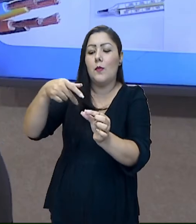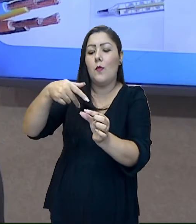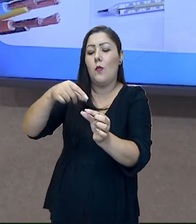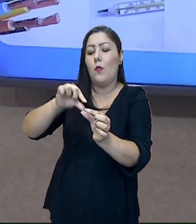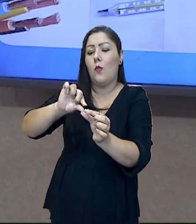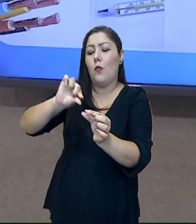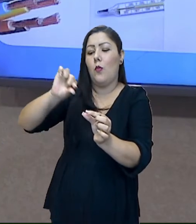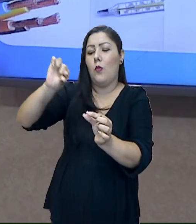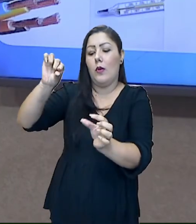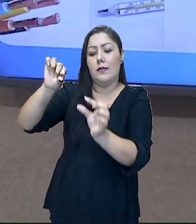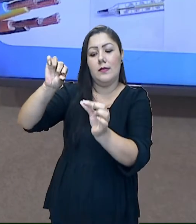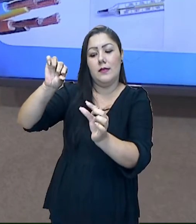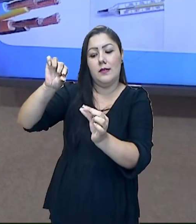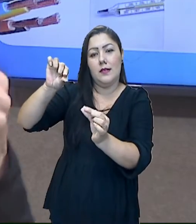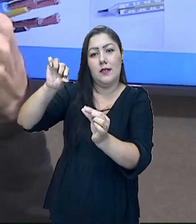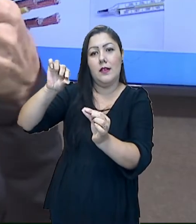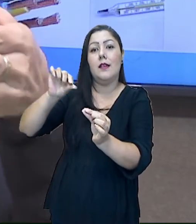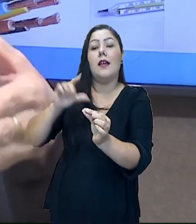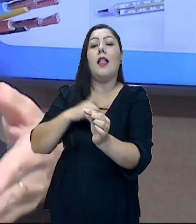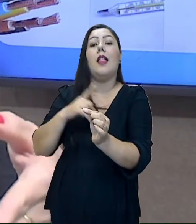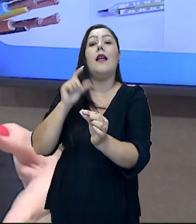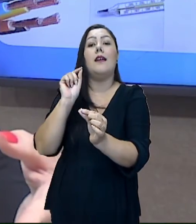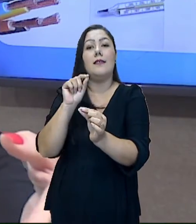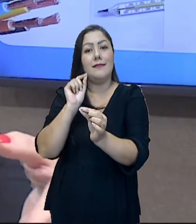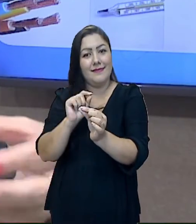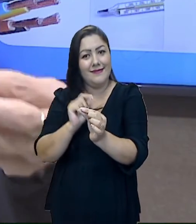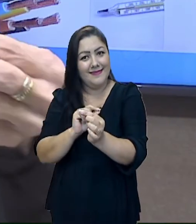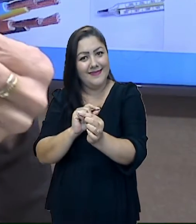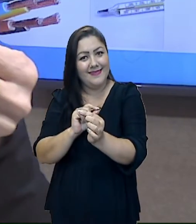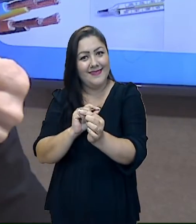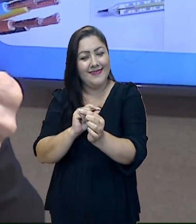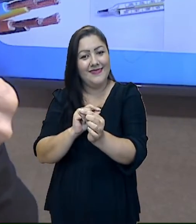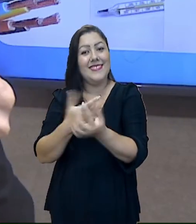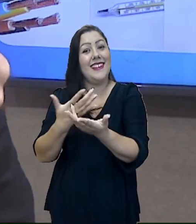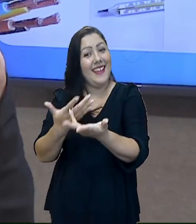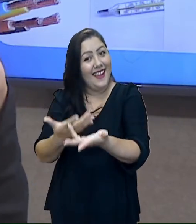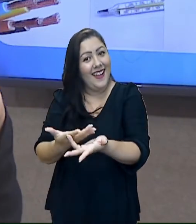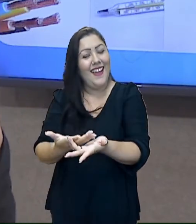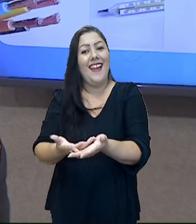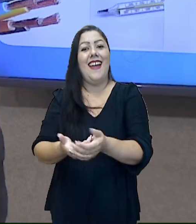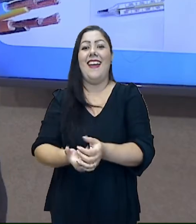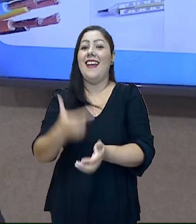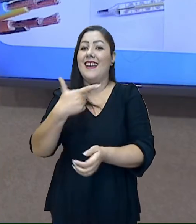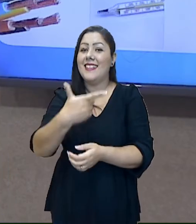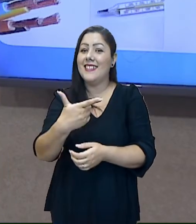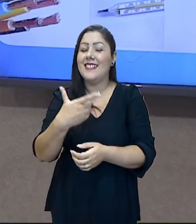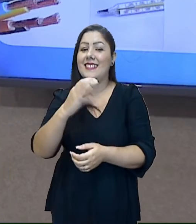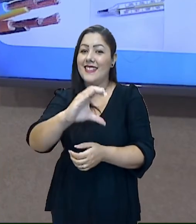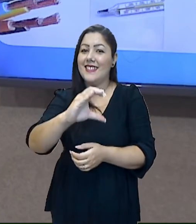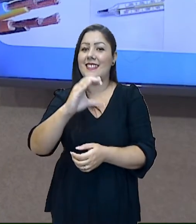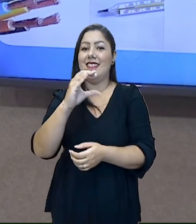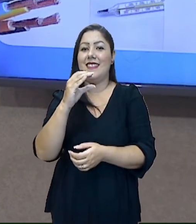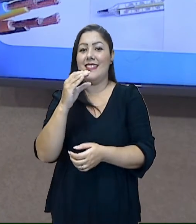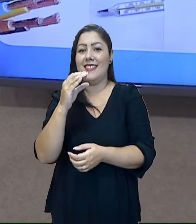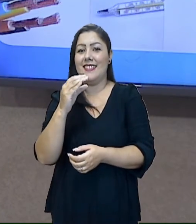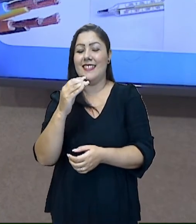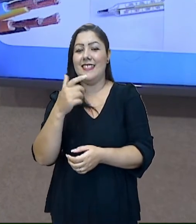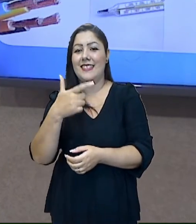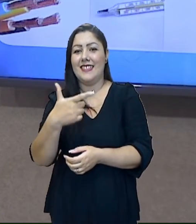lápis que você está utilizando? A lapiseira, grafite. é feito do elemento